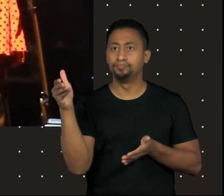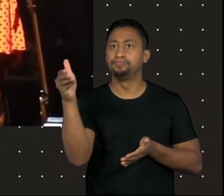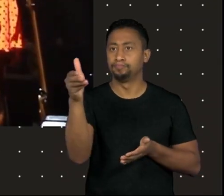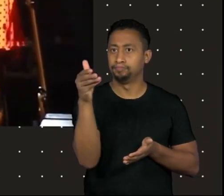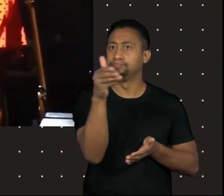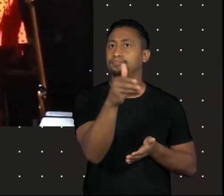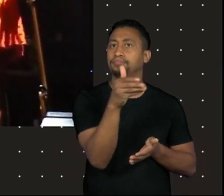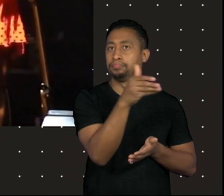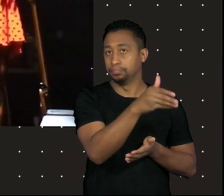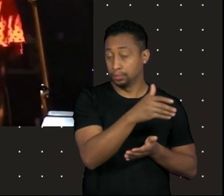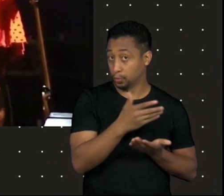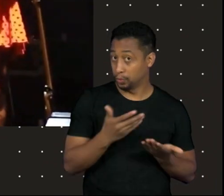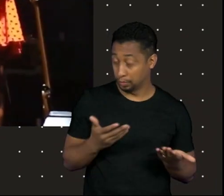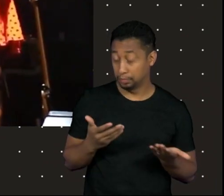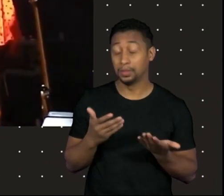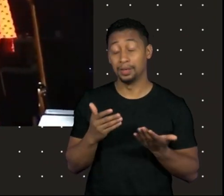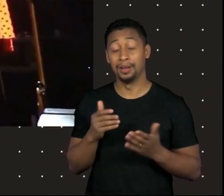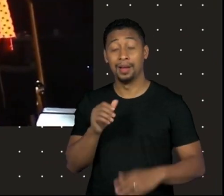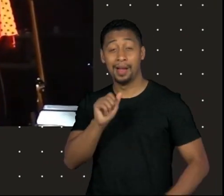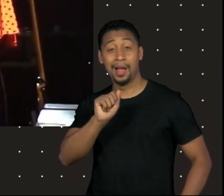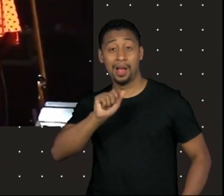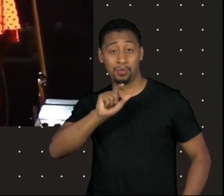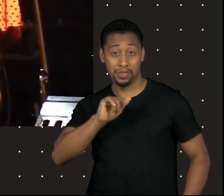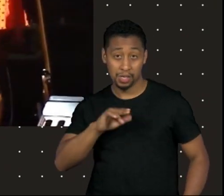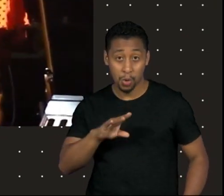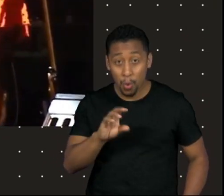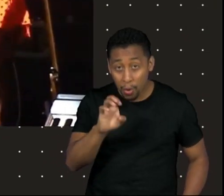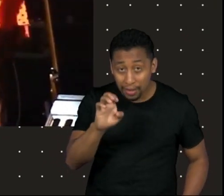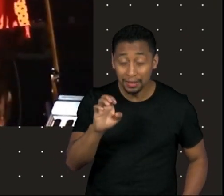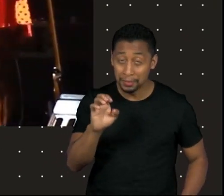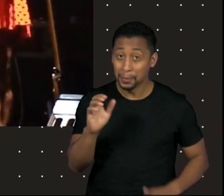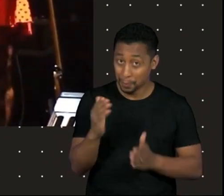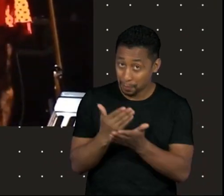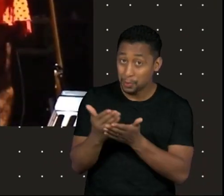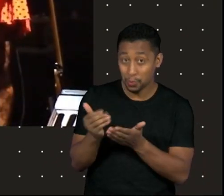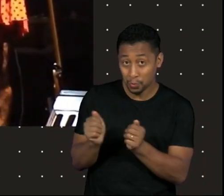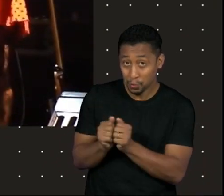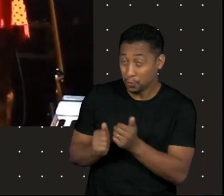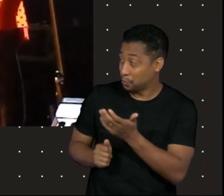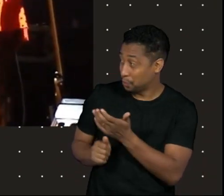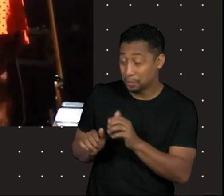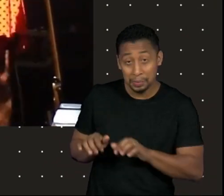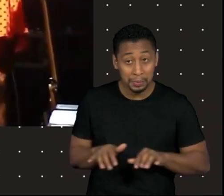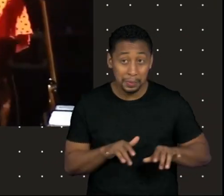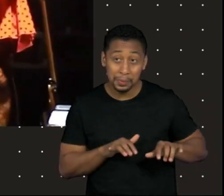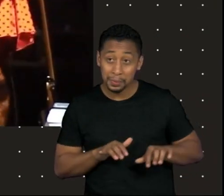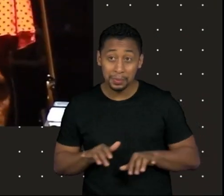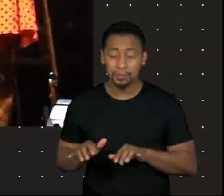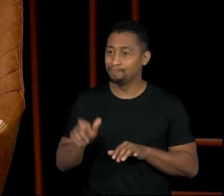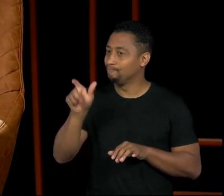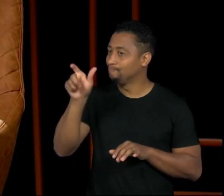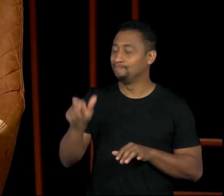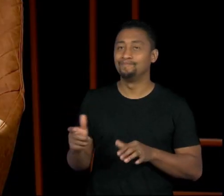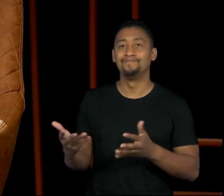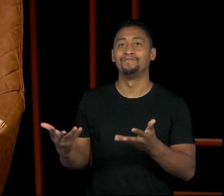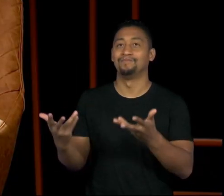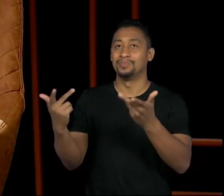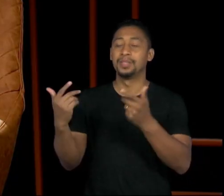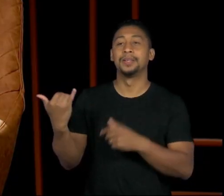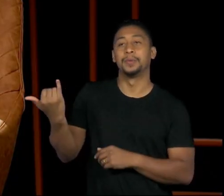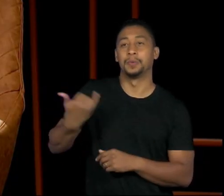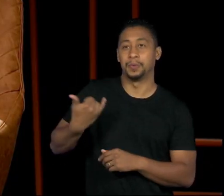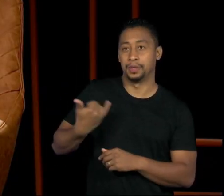Emílio Santiago, Alcione começou com o Mário, para além disso, o ser humano. Ele dizia para